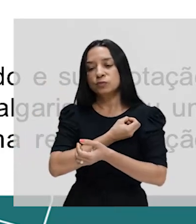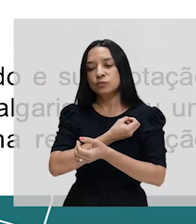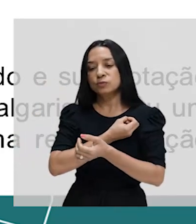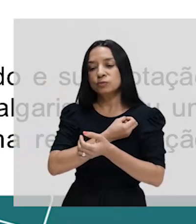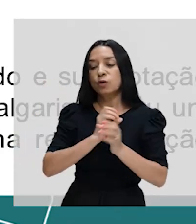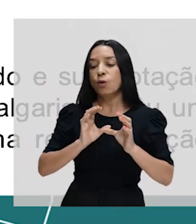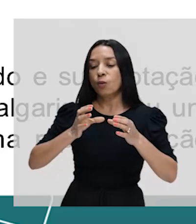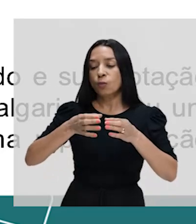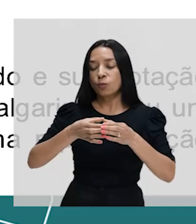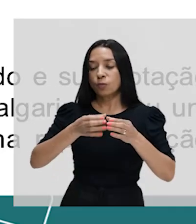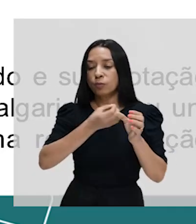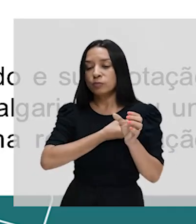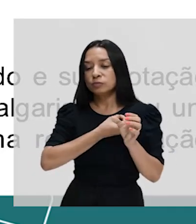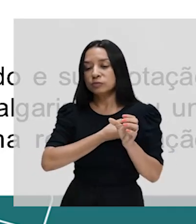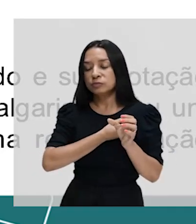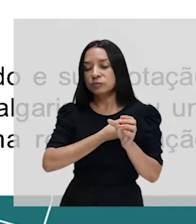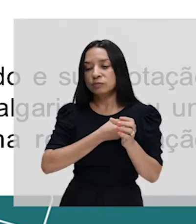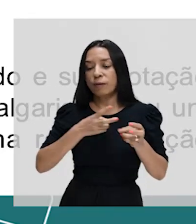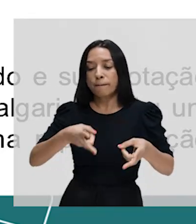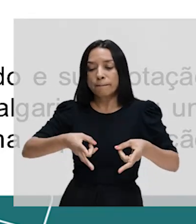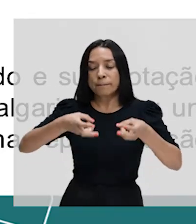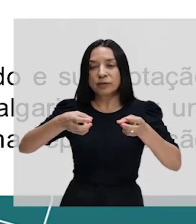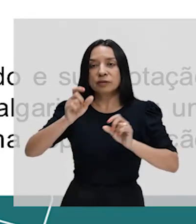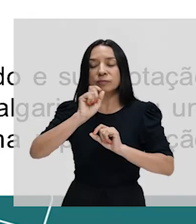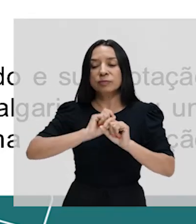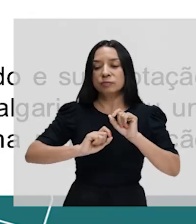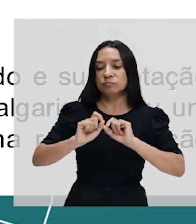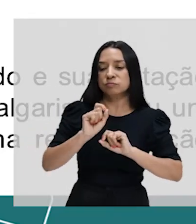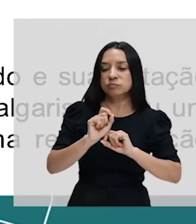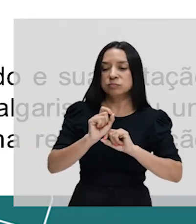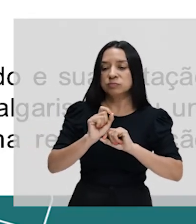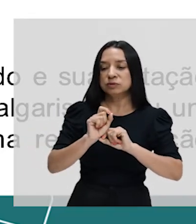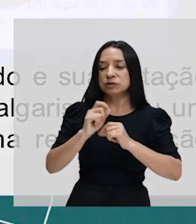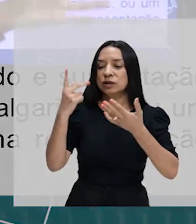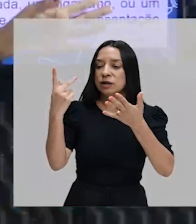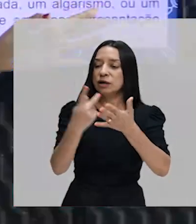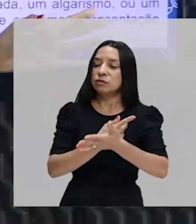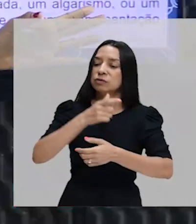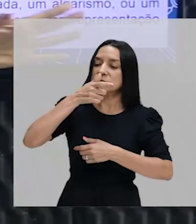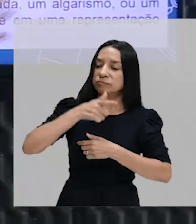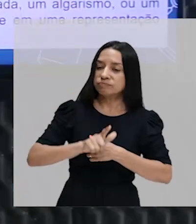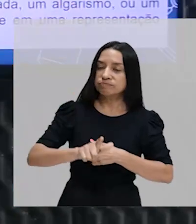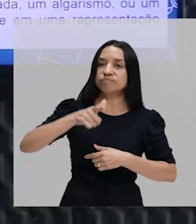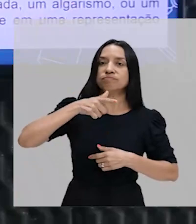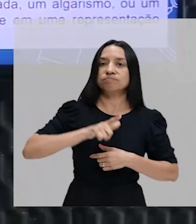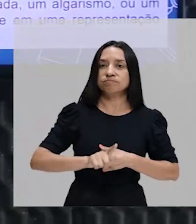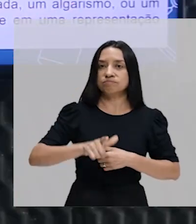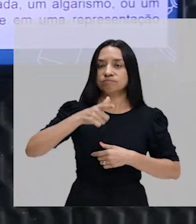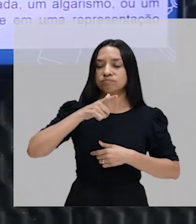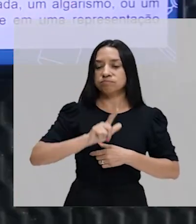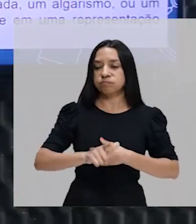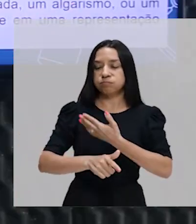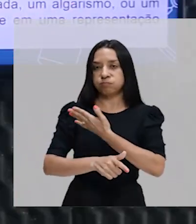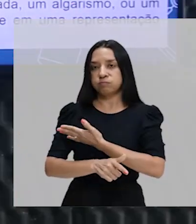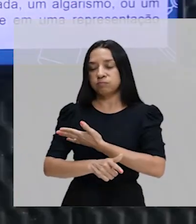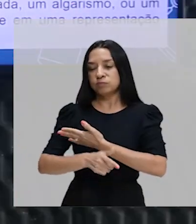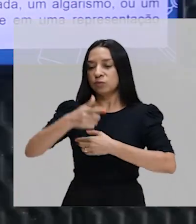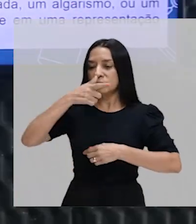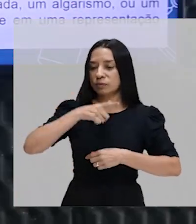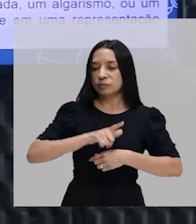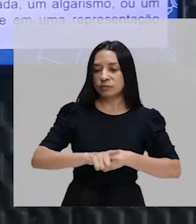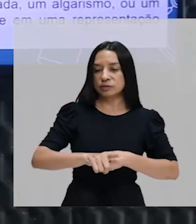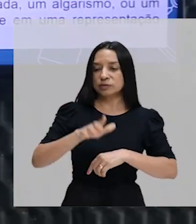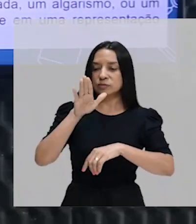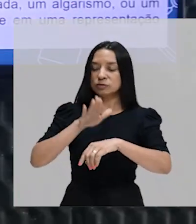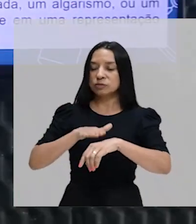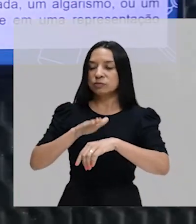de algarismos, eu acabo percebendo que acontece uma repetição. Né? E, nesse caso, é uma repetição